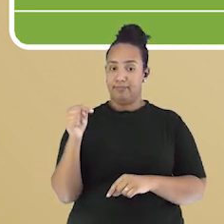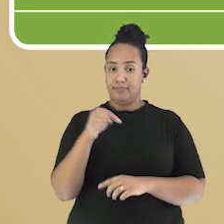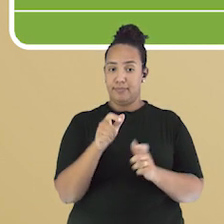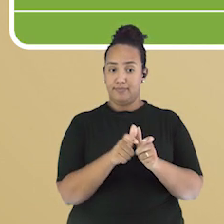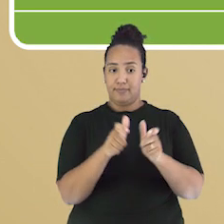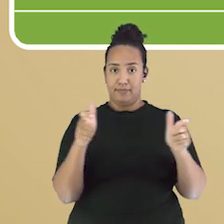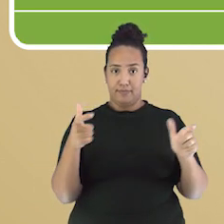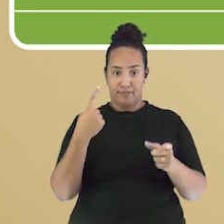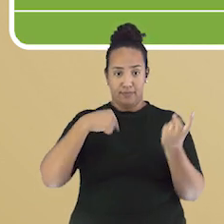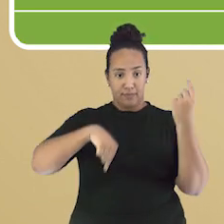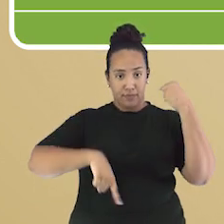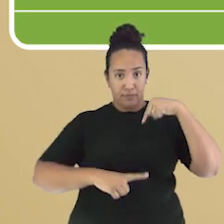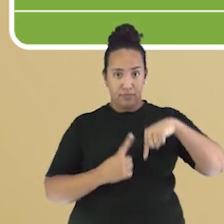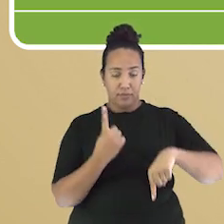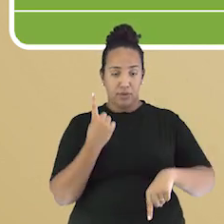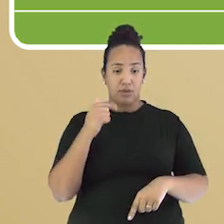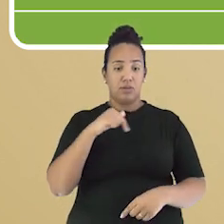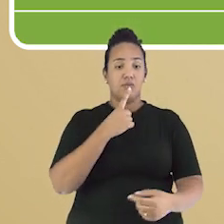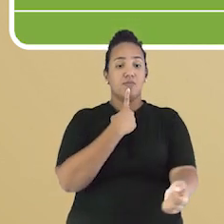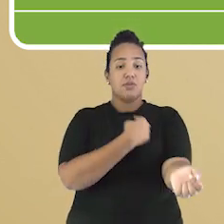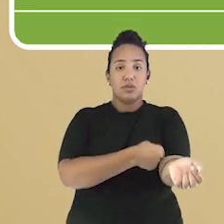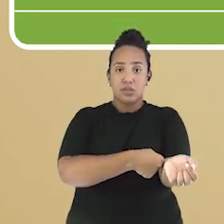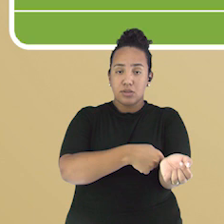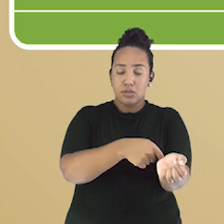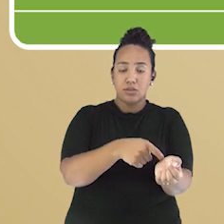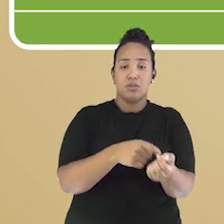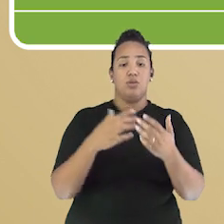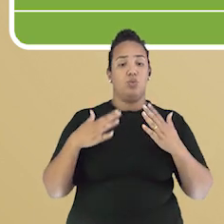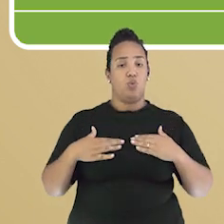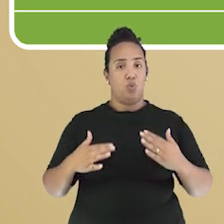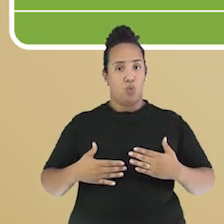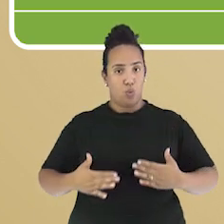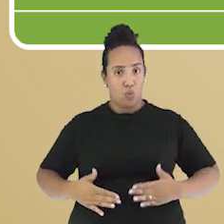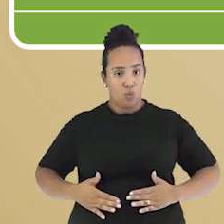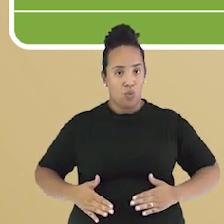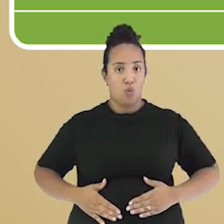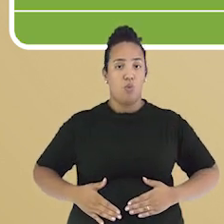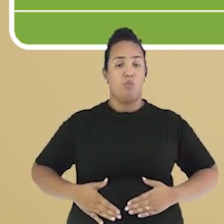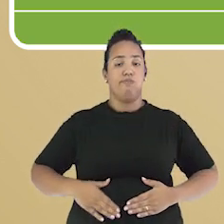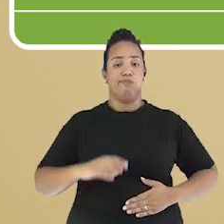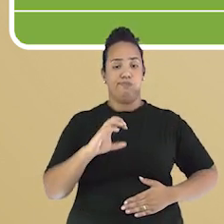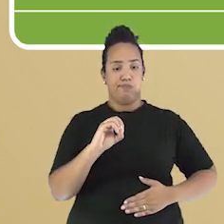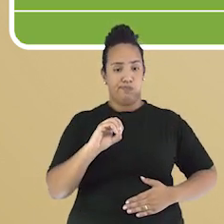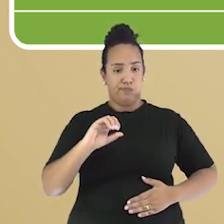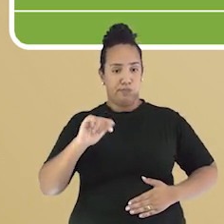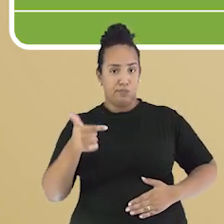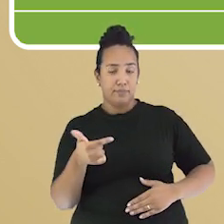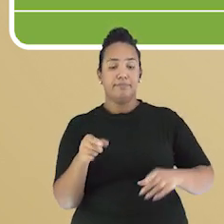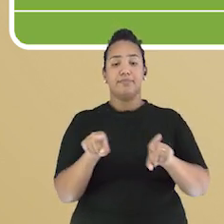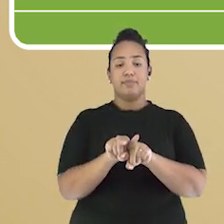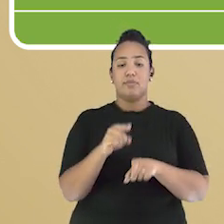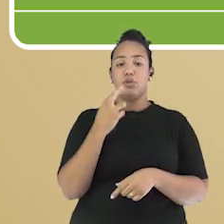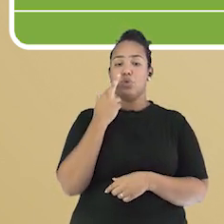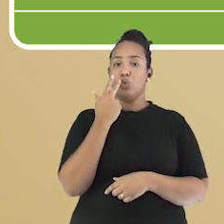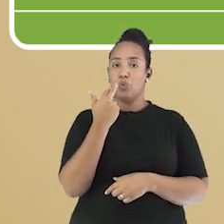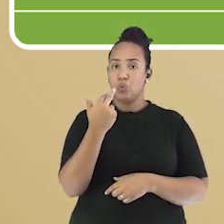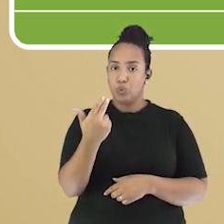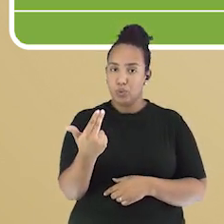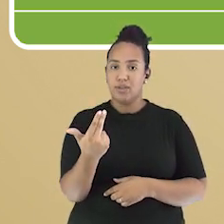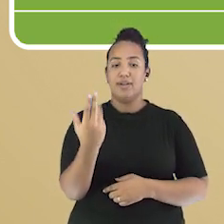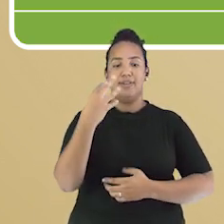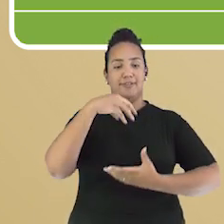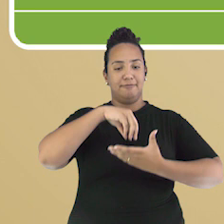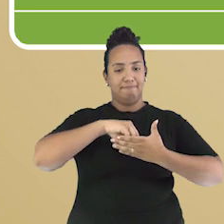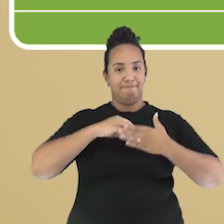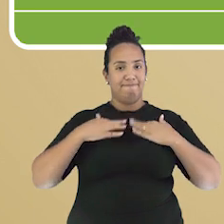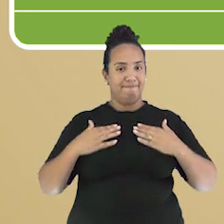grande circulação que o sangue, além de oxigenar o corpo, também distribui os nutrientes que conseguimos